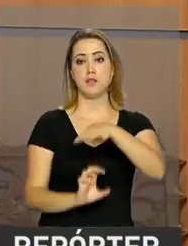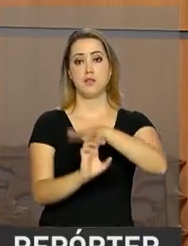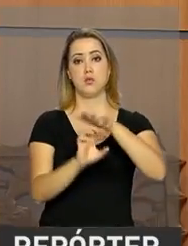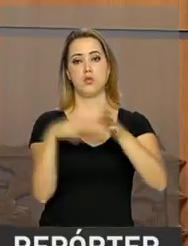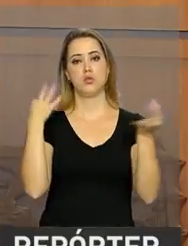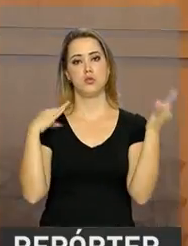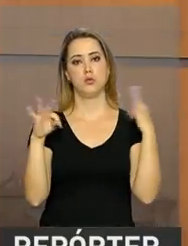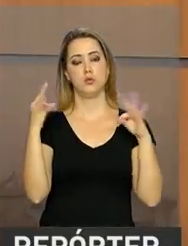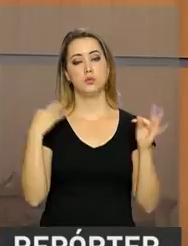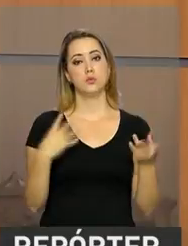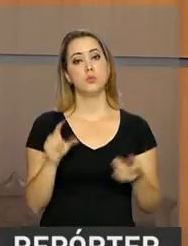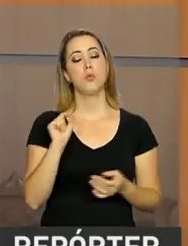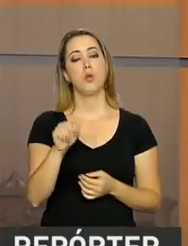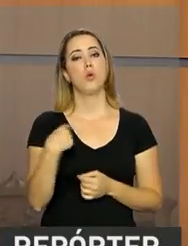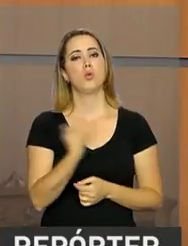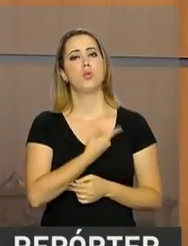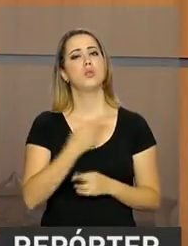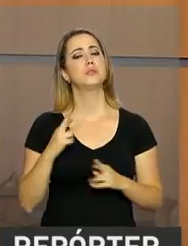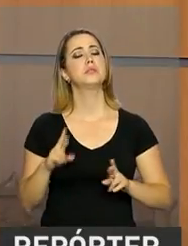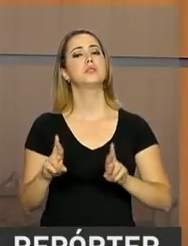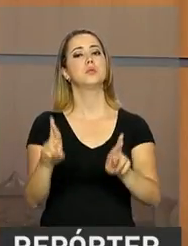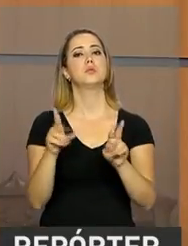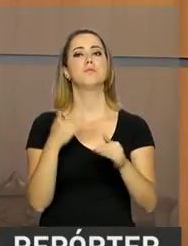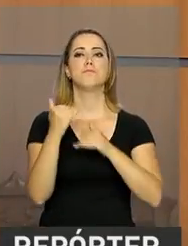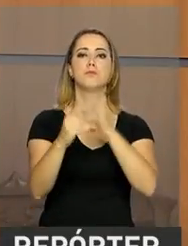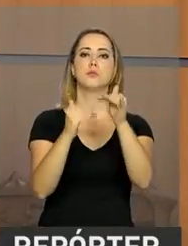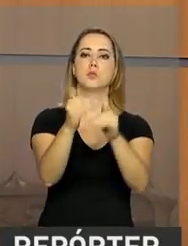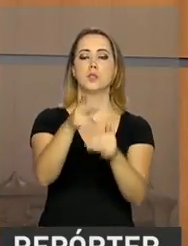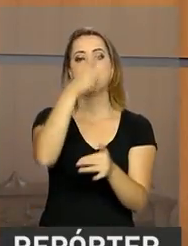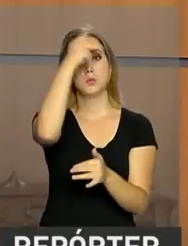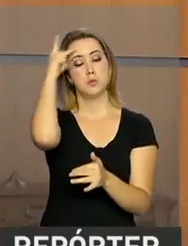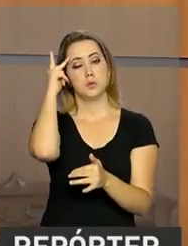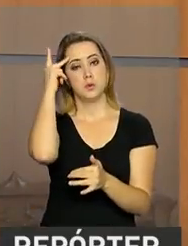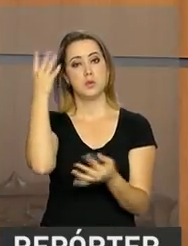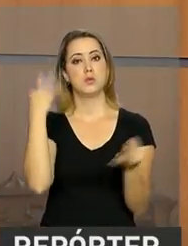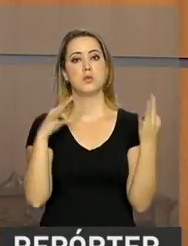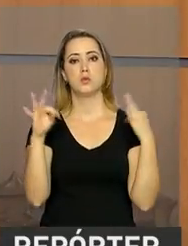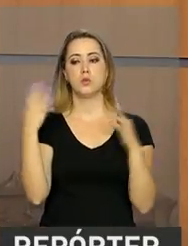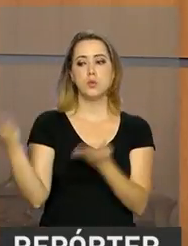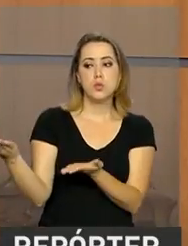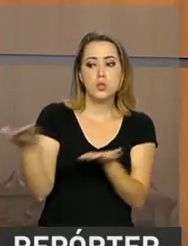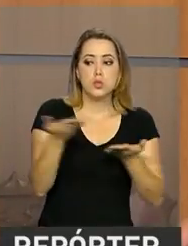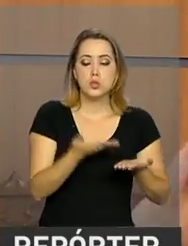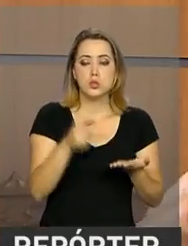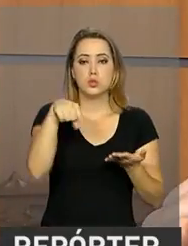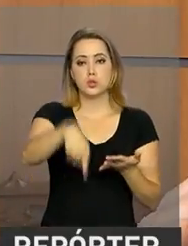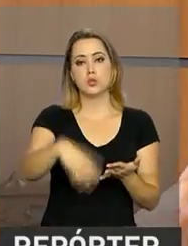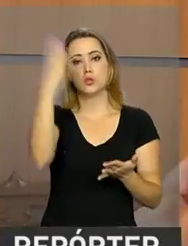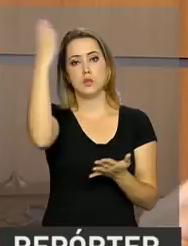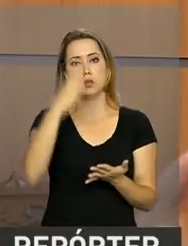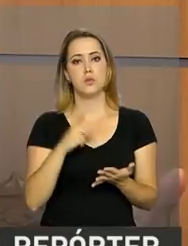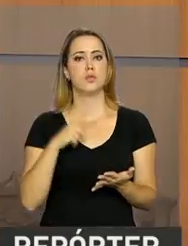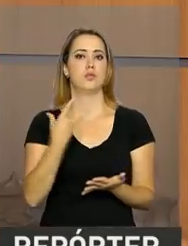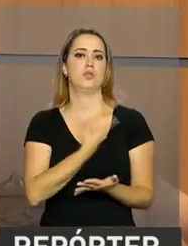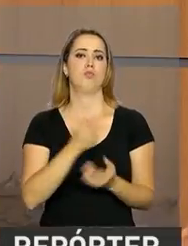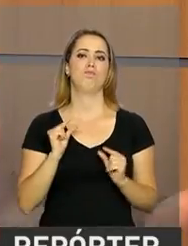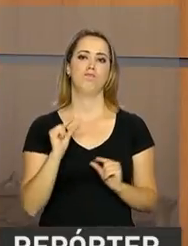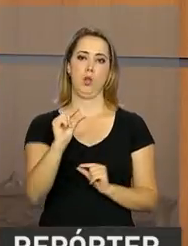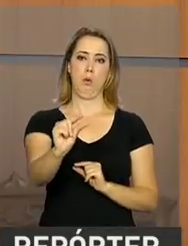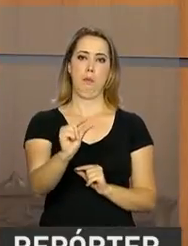com receptivo chinês porque nós esperamos que cada vez mais turistas brasileiros turistas chinês chegue ao Brasil porque nós temos uma parcela muito